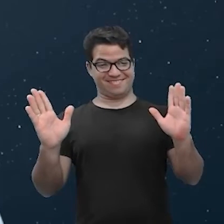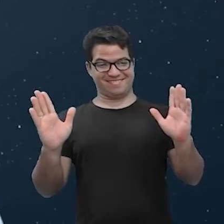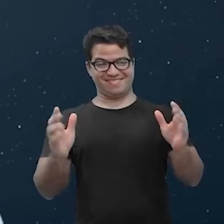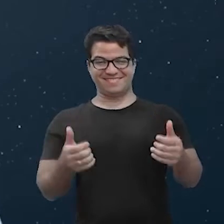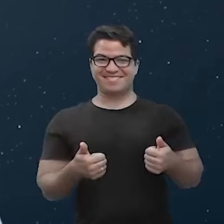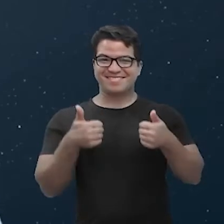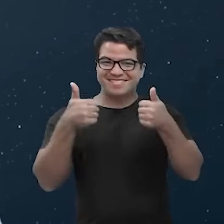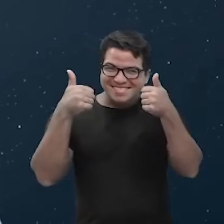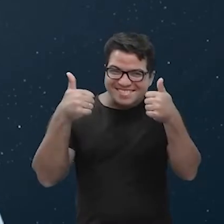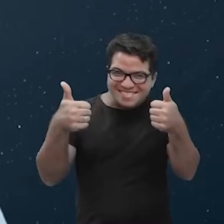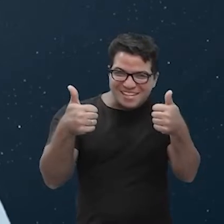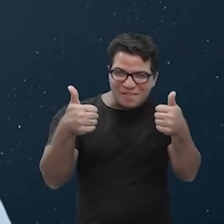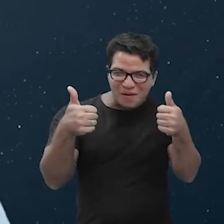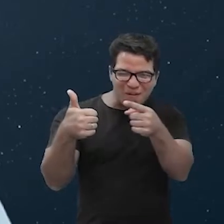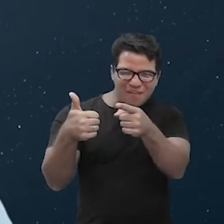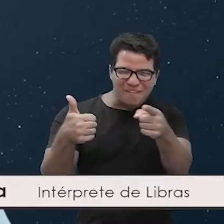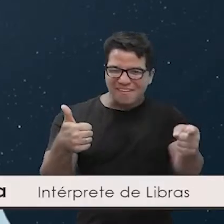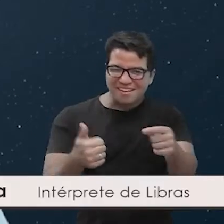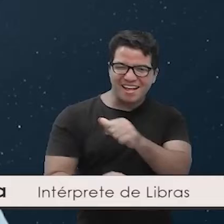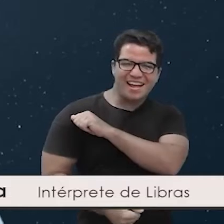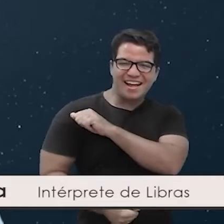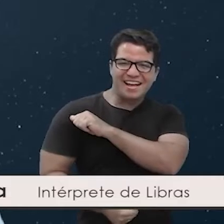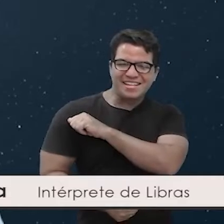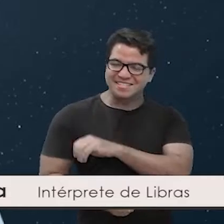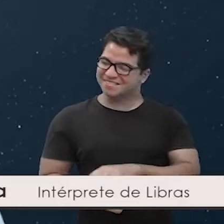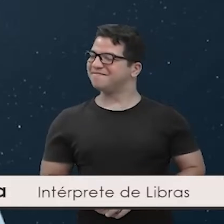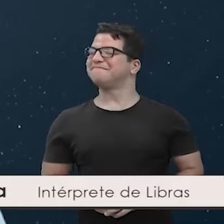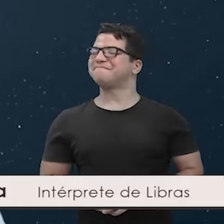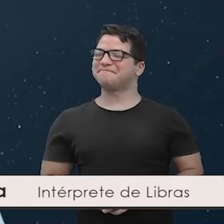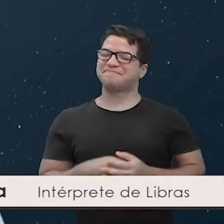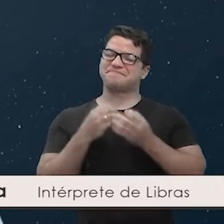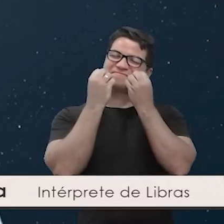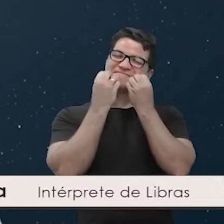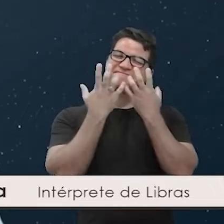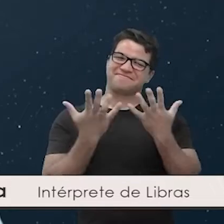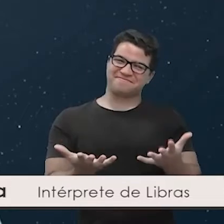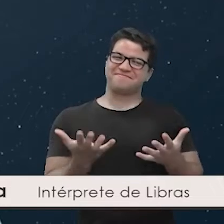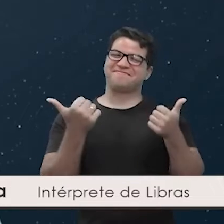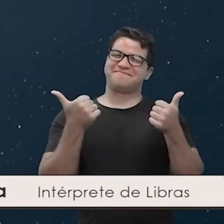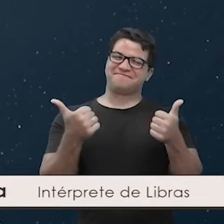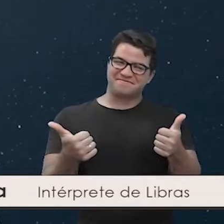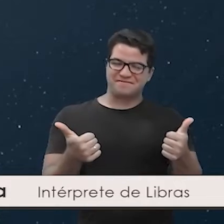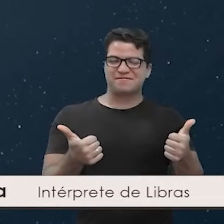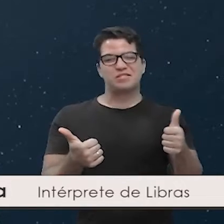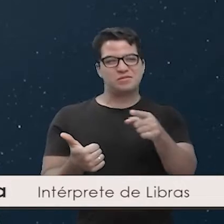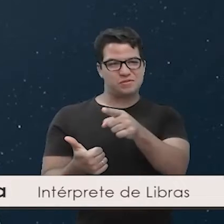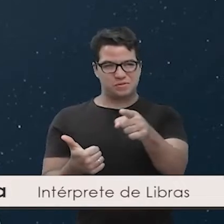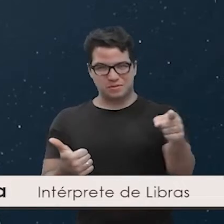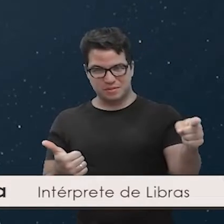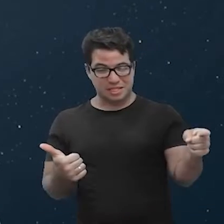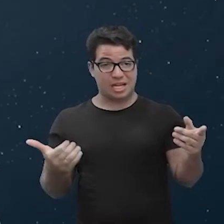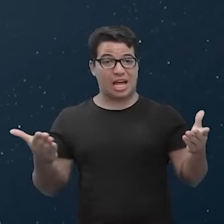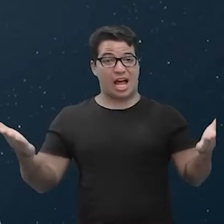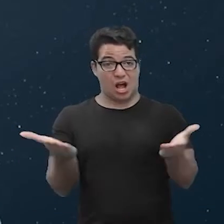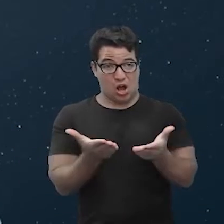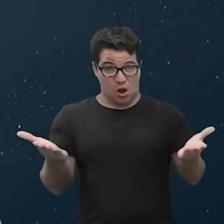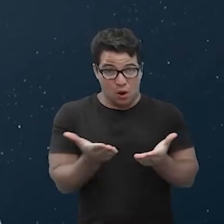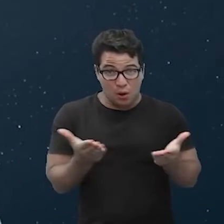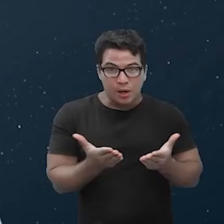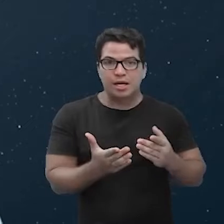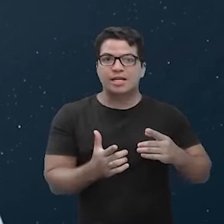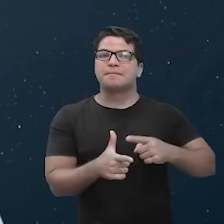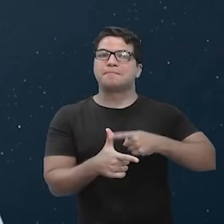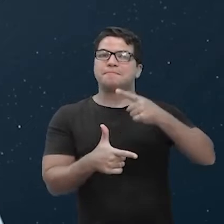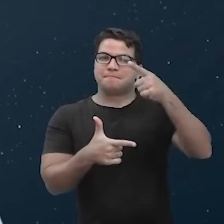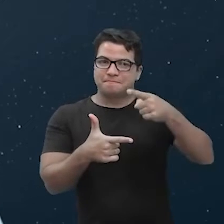Hello, students! Olá, estudantes! Olá, galera! Vamos para mais uma aula de